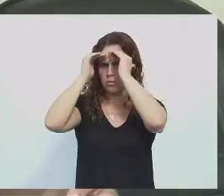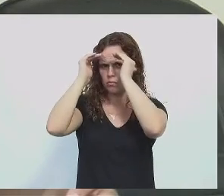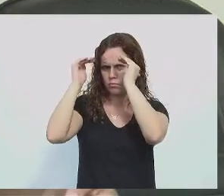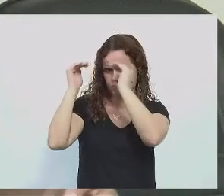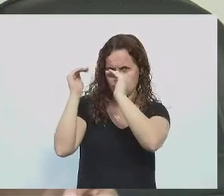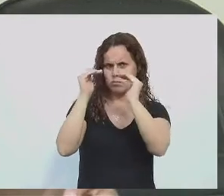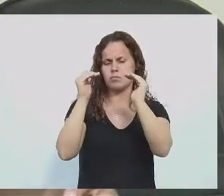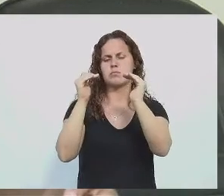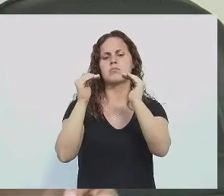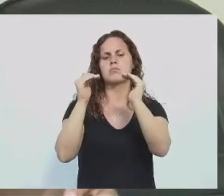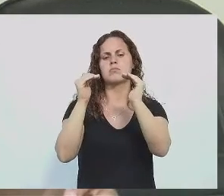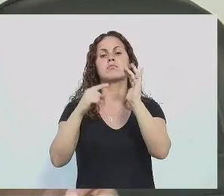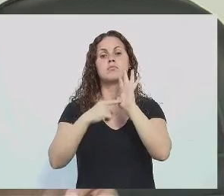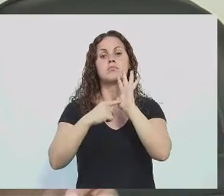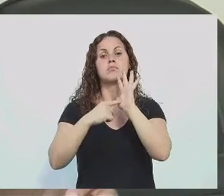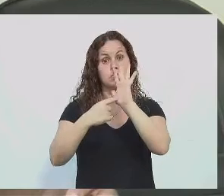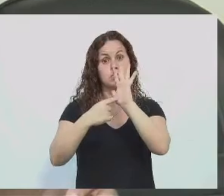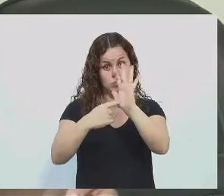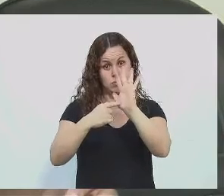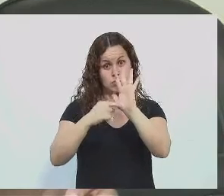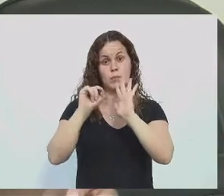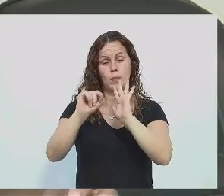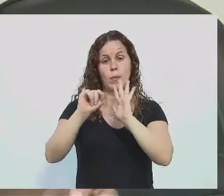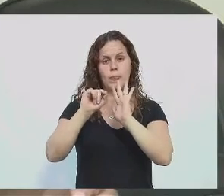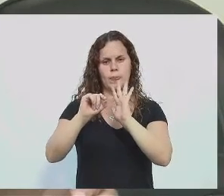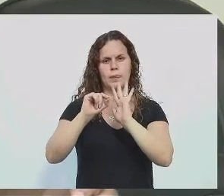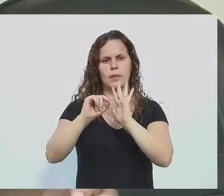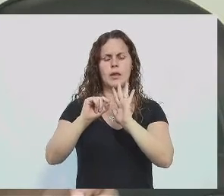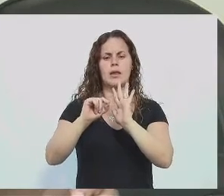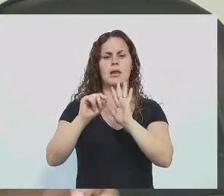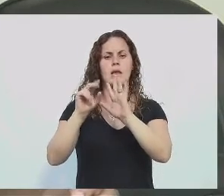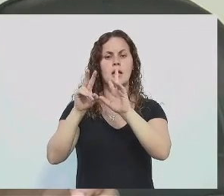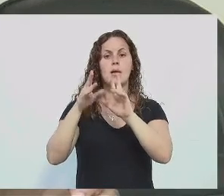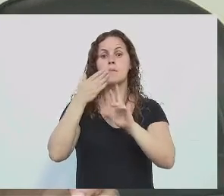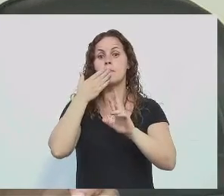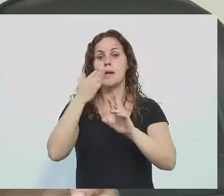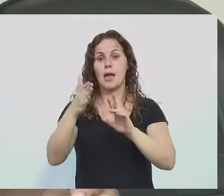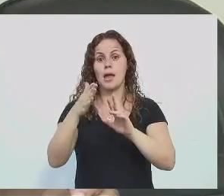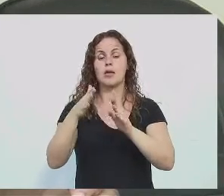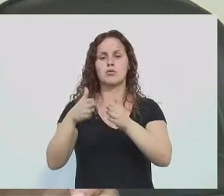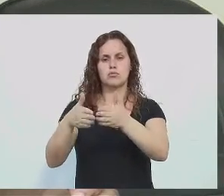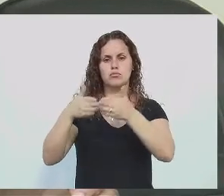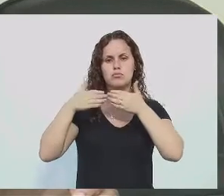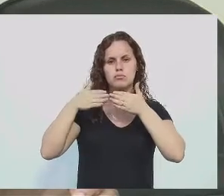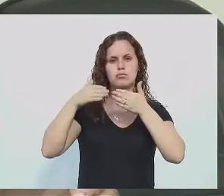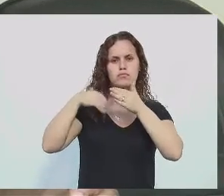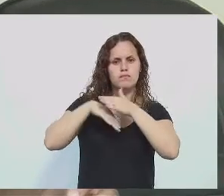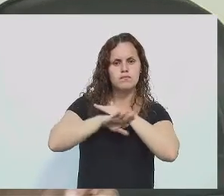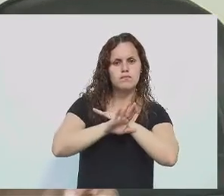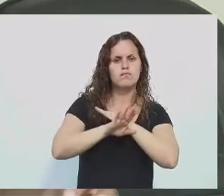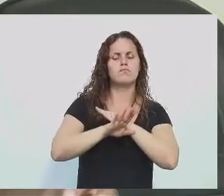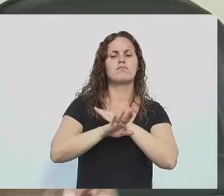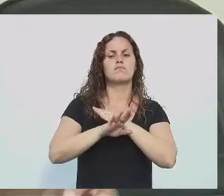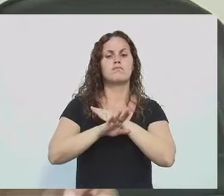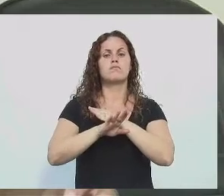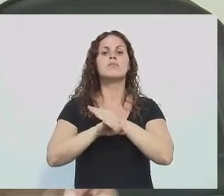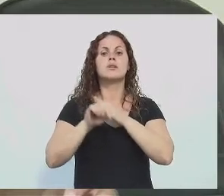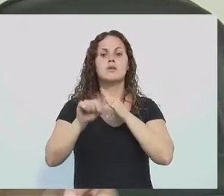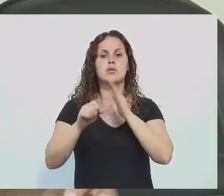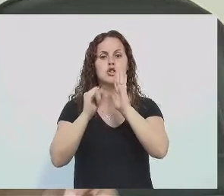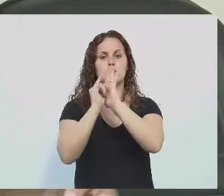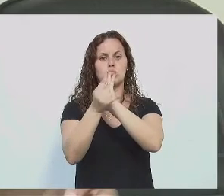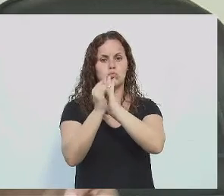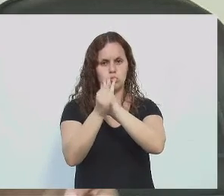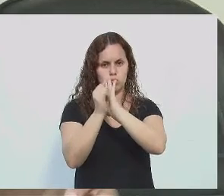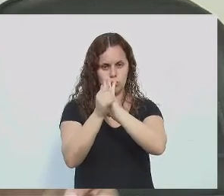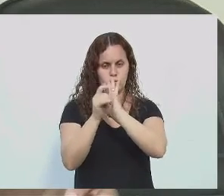respeitosamente representar perante Vossa Excelência, solicitando a suspensão do processo licitatório número 070 de